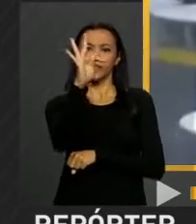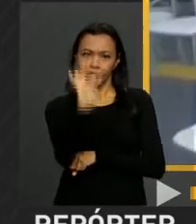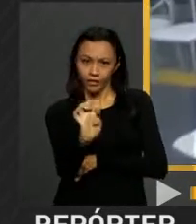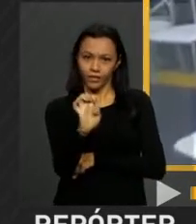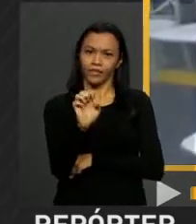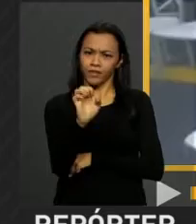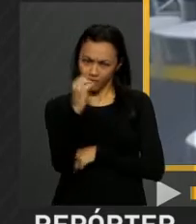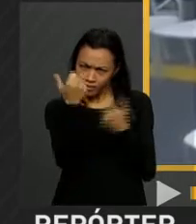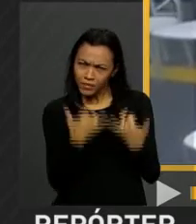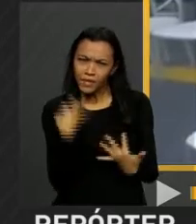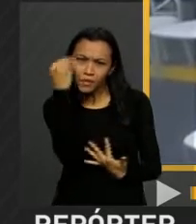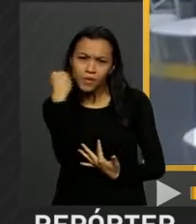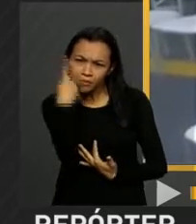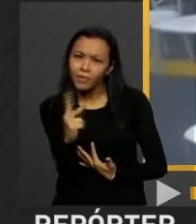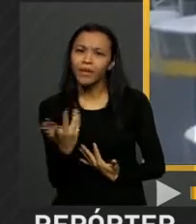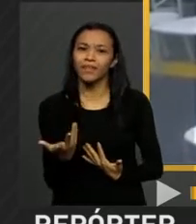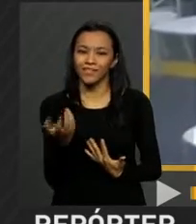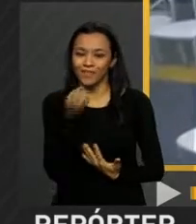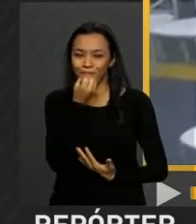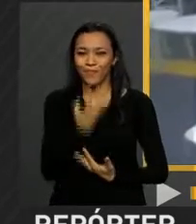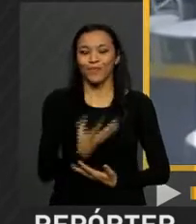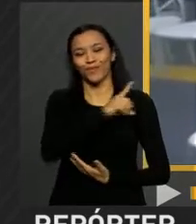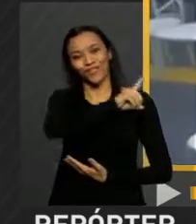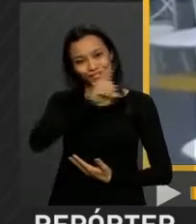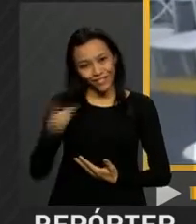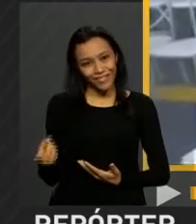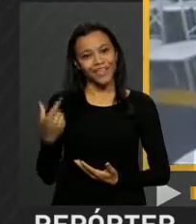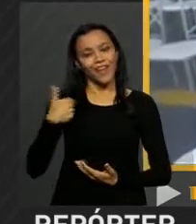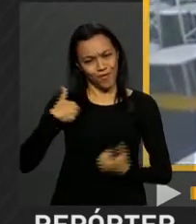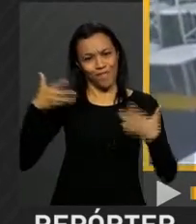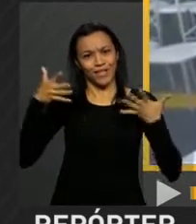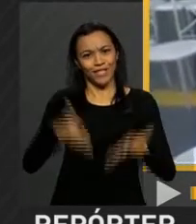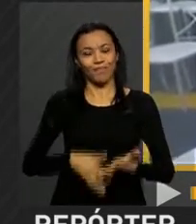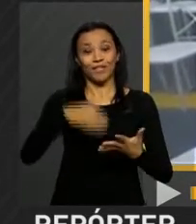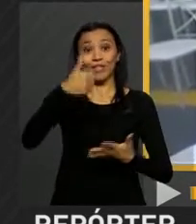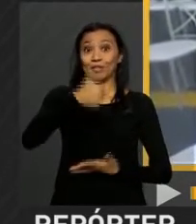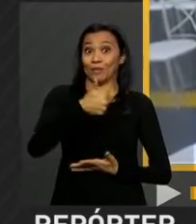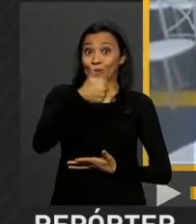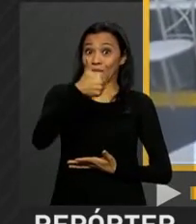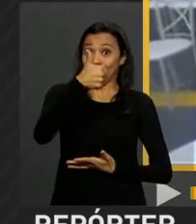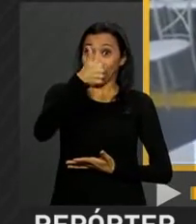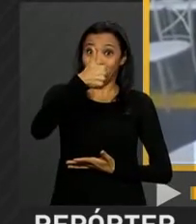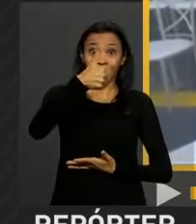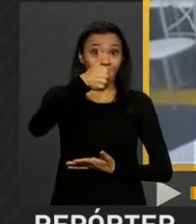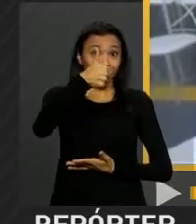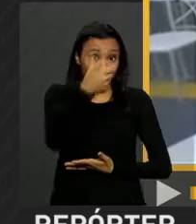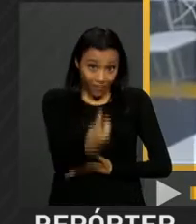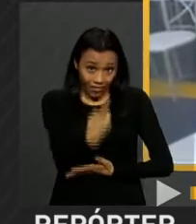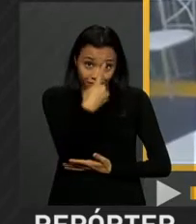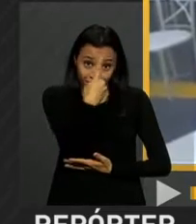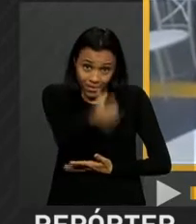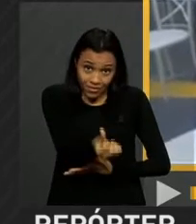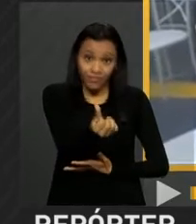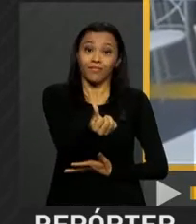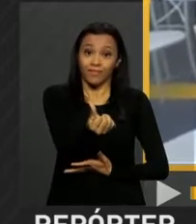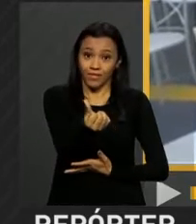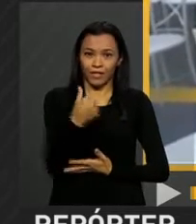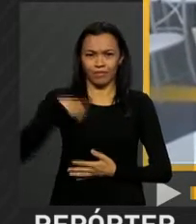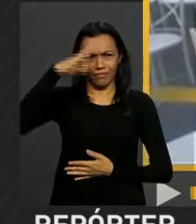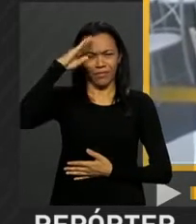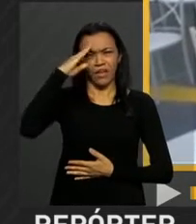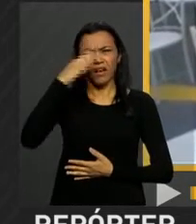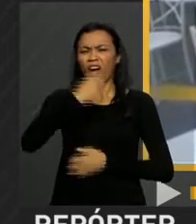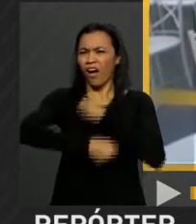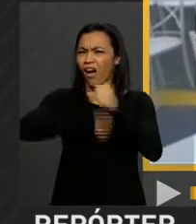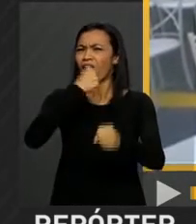essa experiência. Bem, bom dia, primeiramente. Eu participei do 16º Contingente na missão do Haiti, MINUSTAH, no ano de